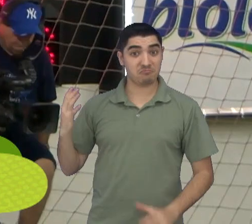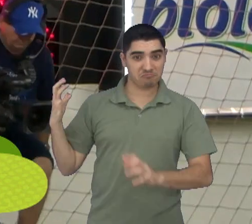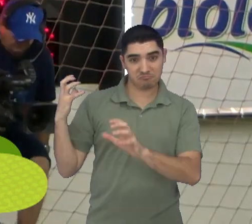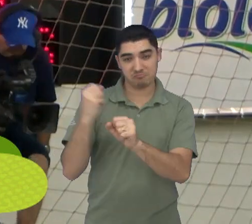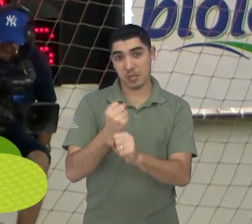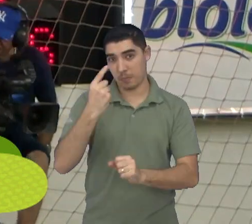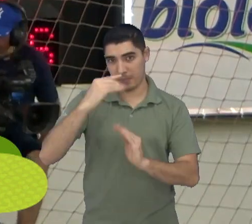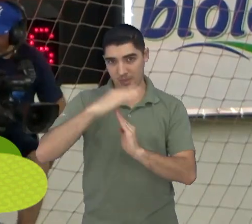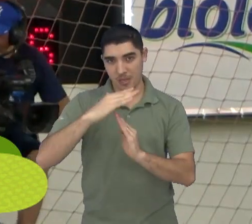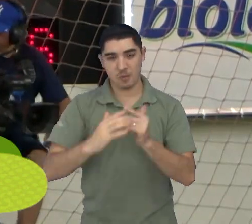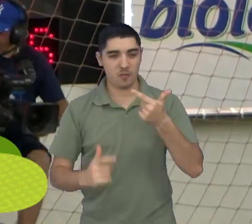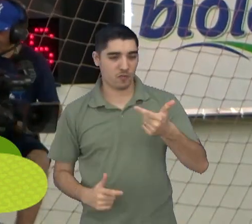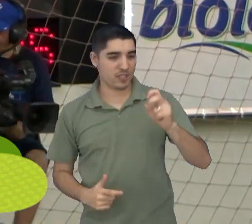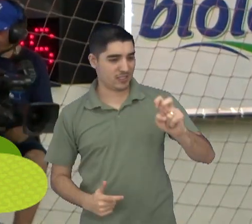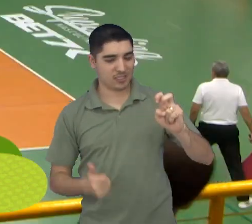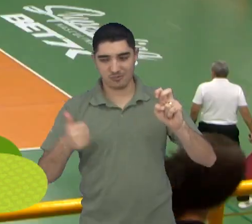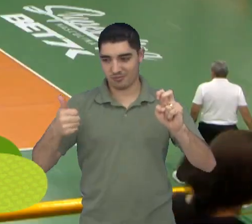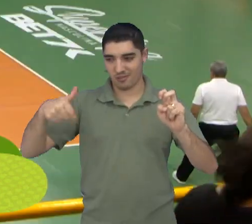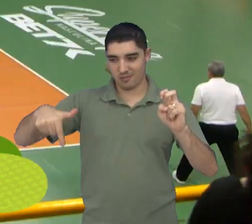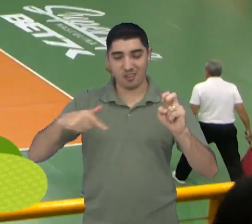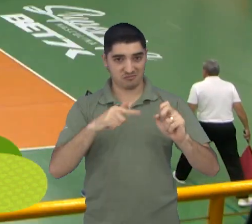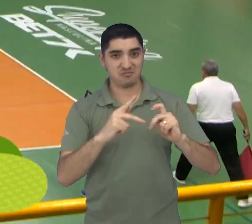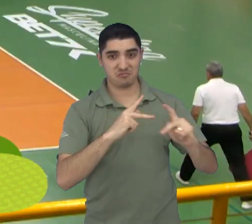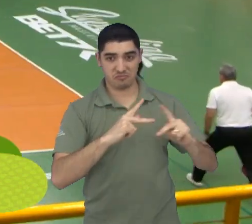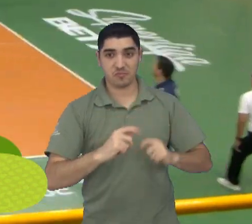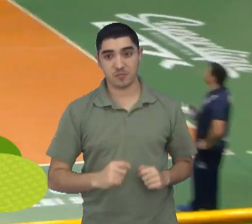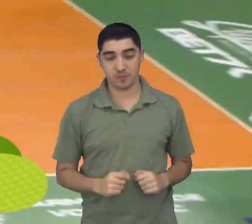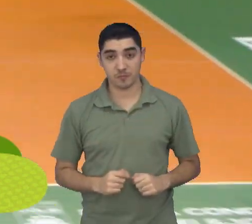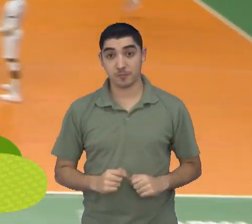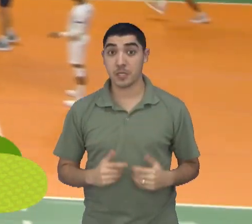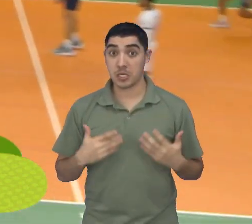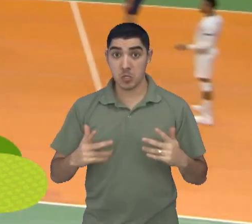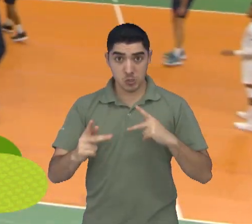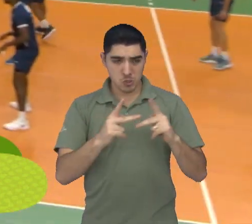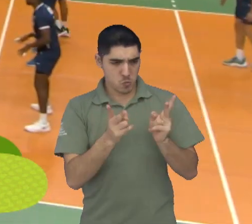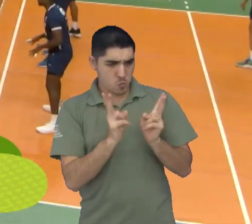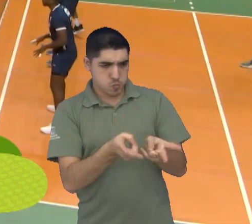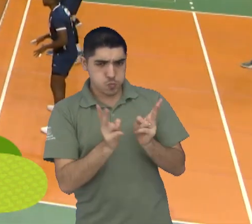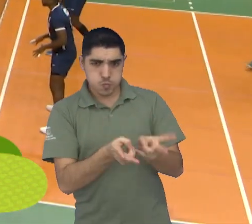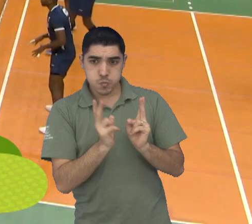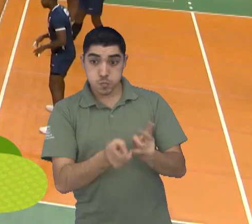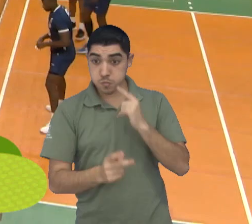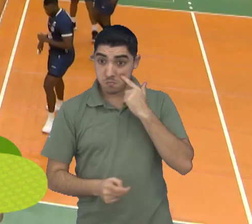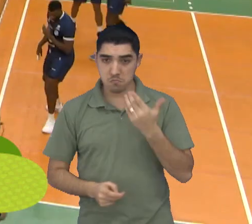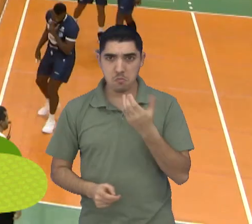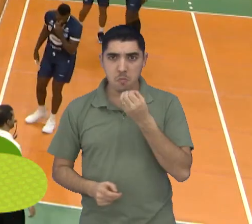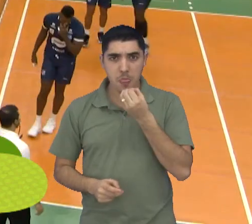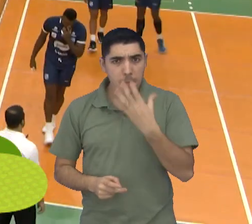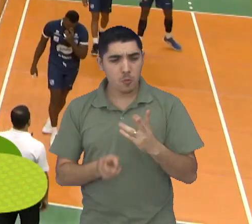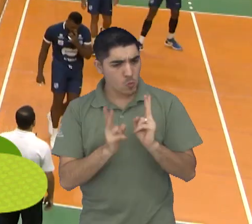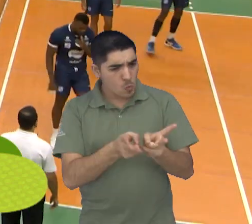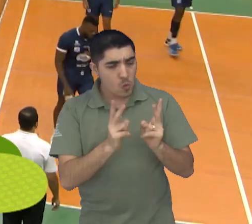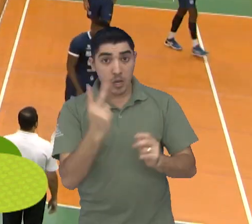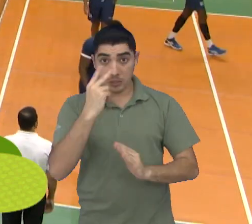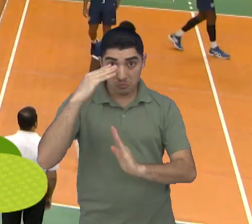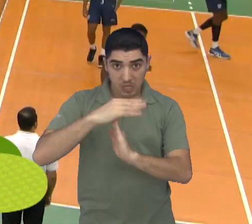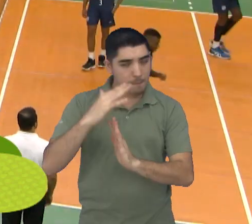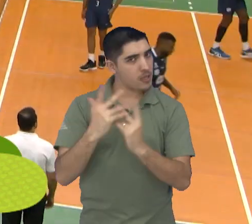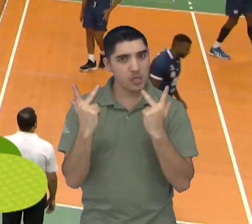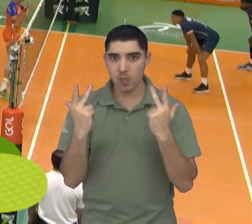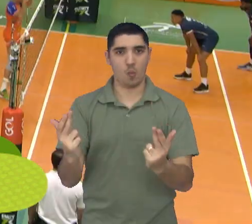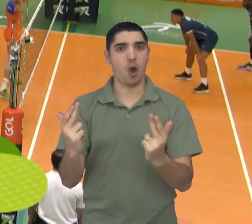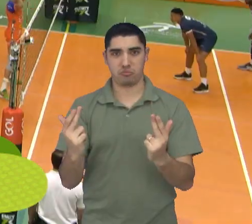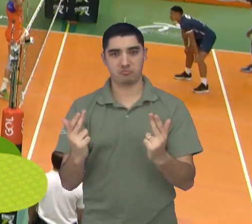em 25-17. Empurrados pela torcida, os Gigantes do Vale iniciaram o segundo set na mesma